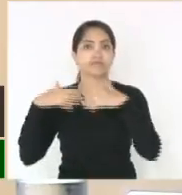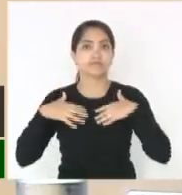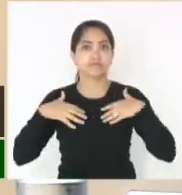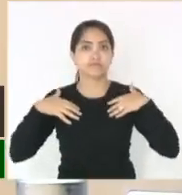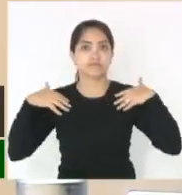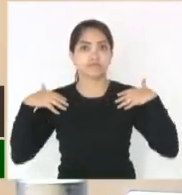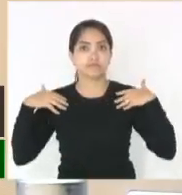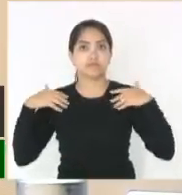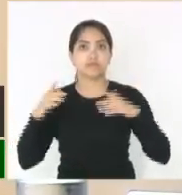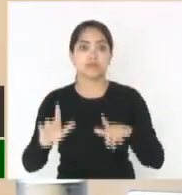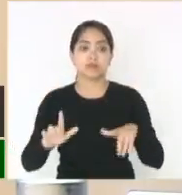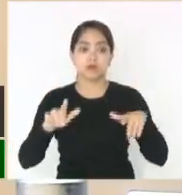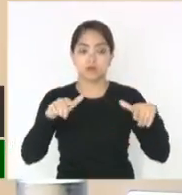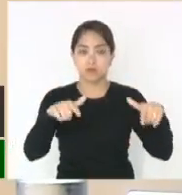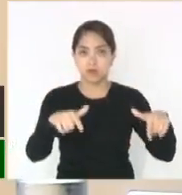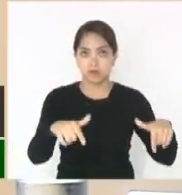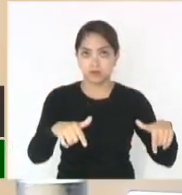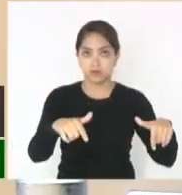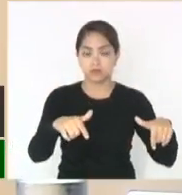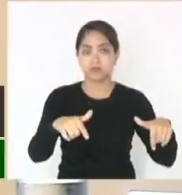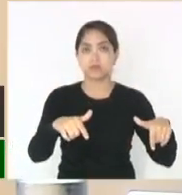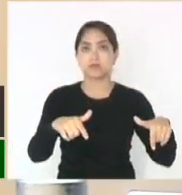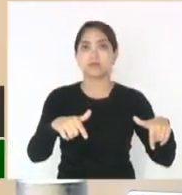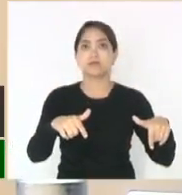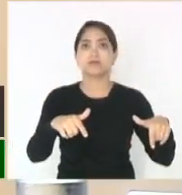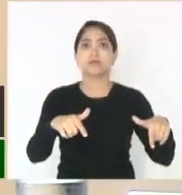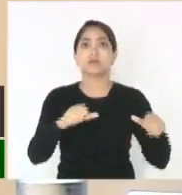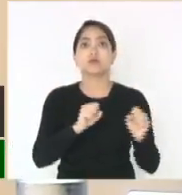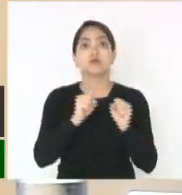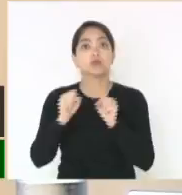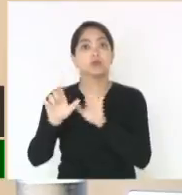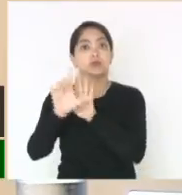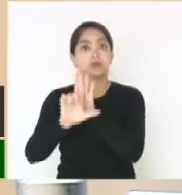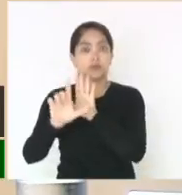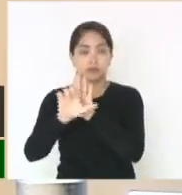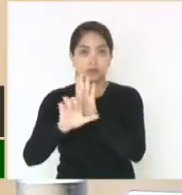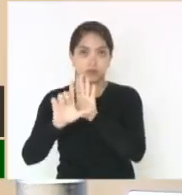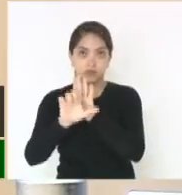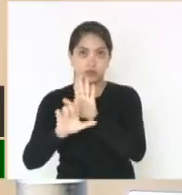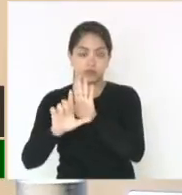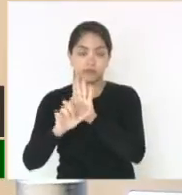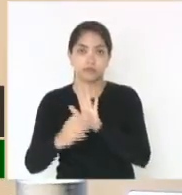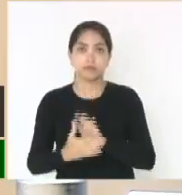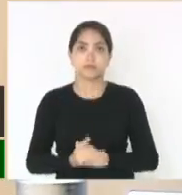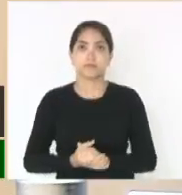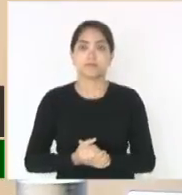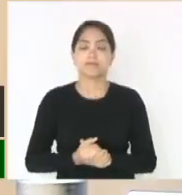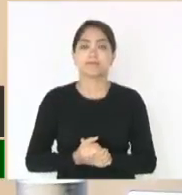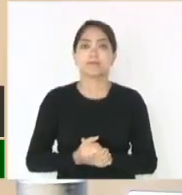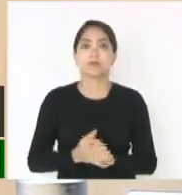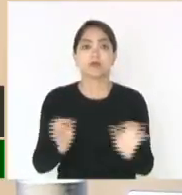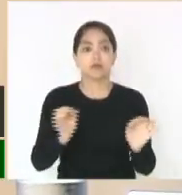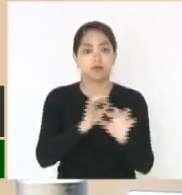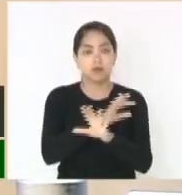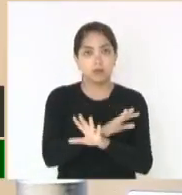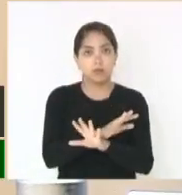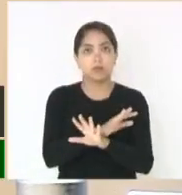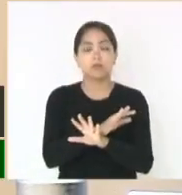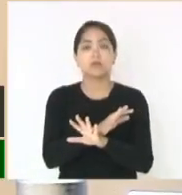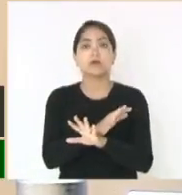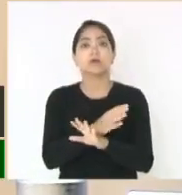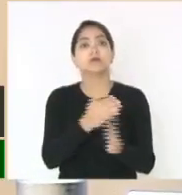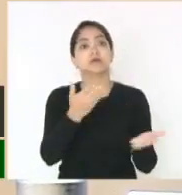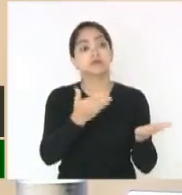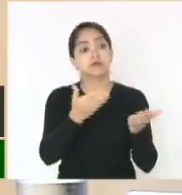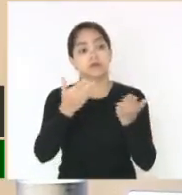na oportunidade receberam honrarias do Poder Legislativo. Após as homenagens, o senhor presidente